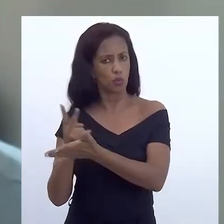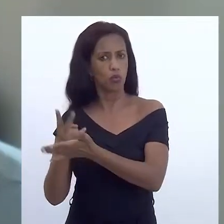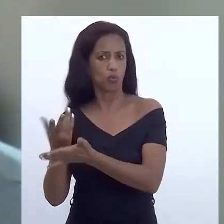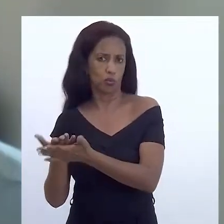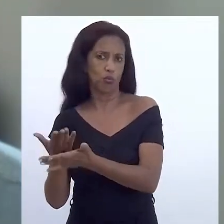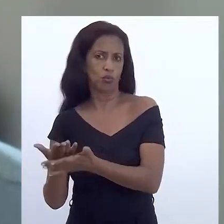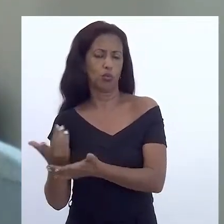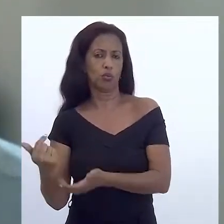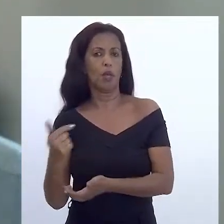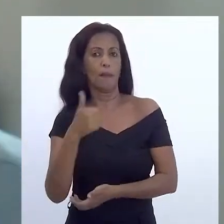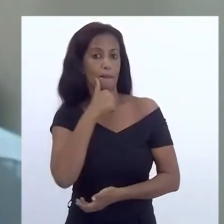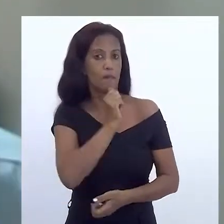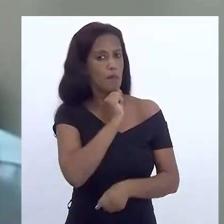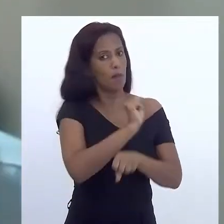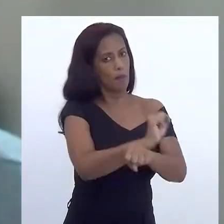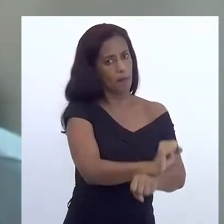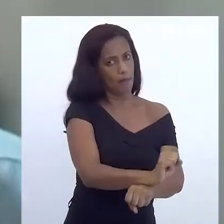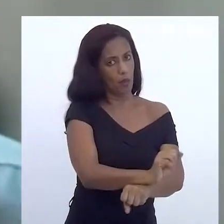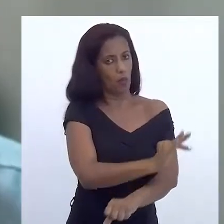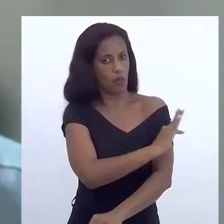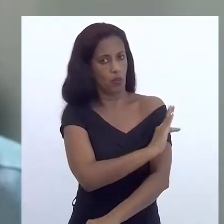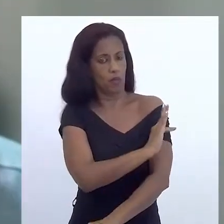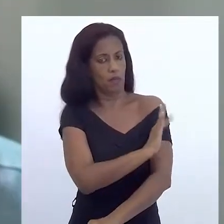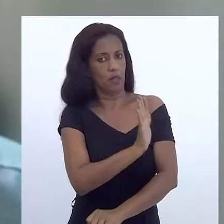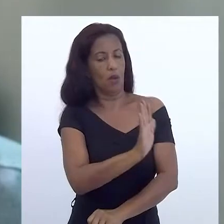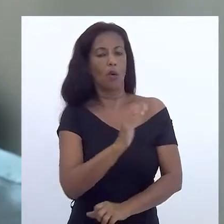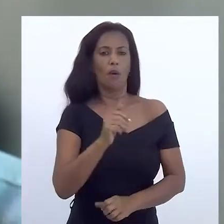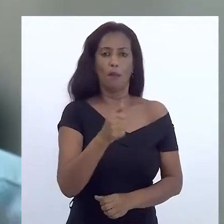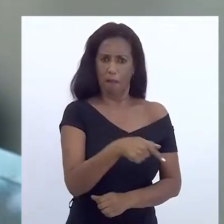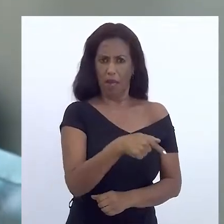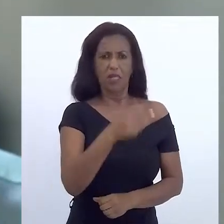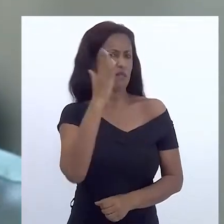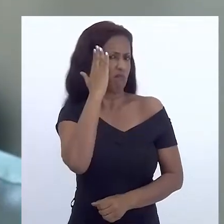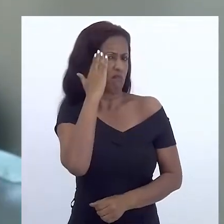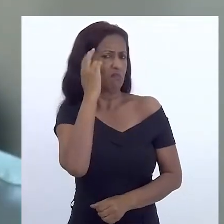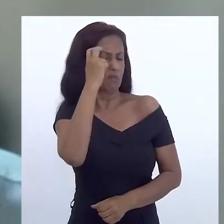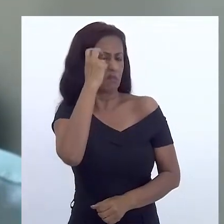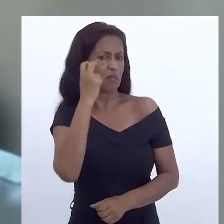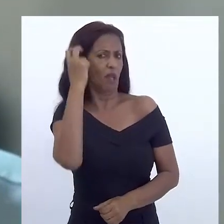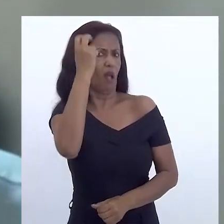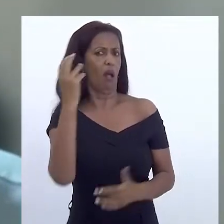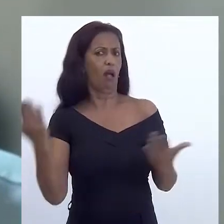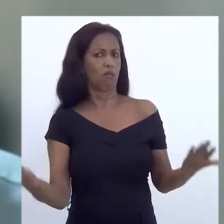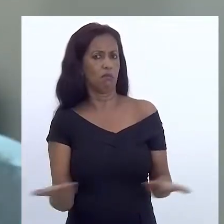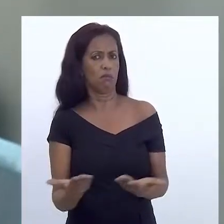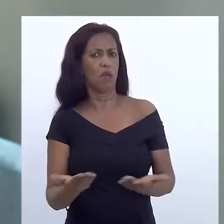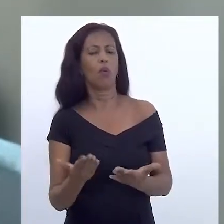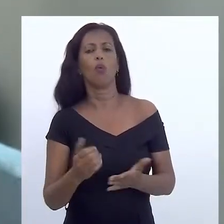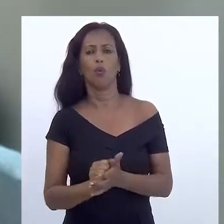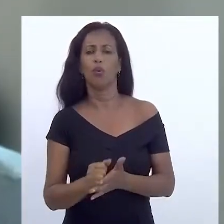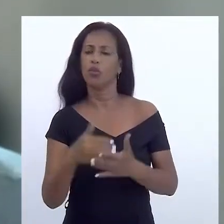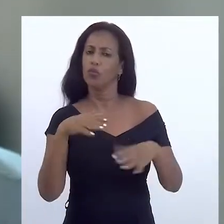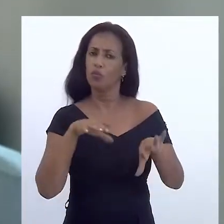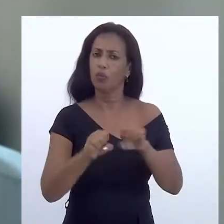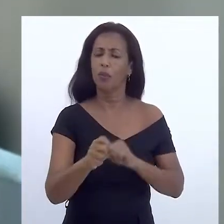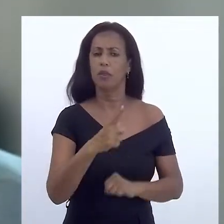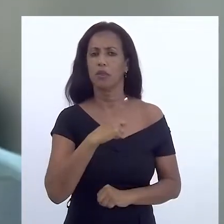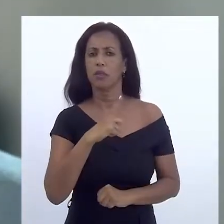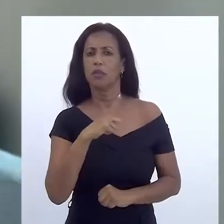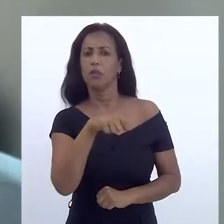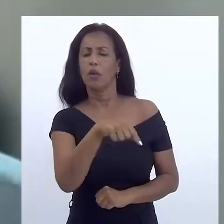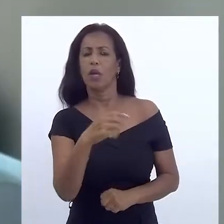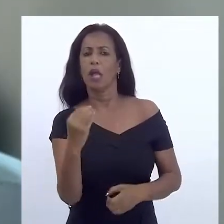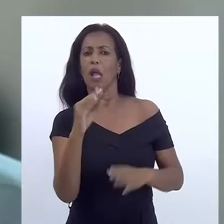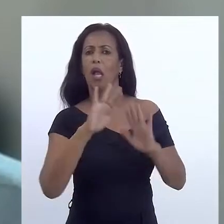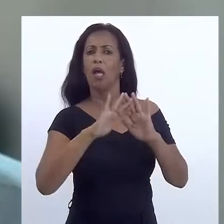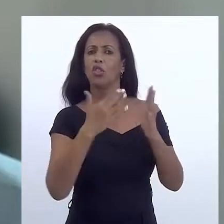realizar o ensino médio, minha mãe parou no antigo admissão, mas muito culta, até o dia de hoje, a formação que ela teve, criada em